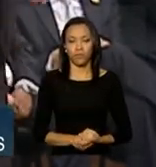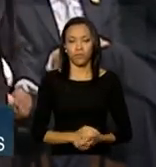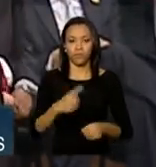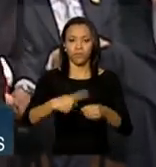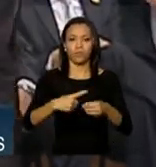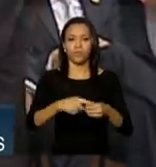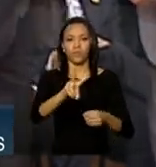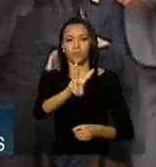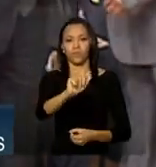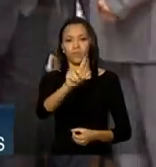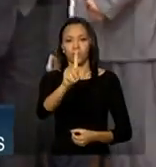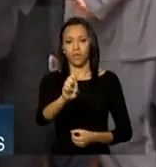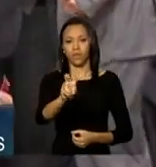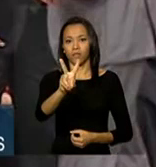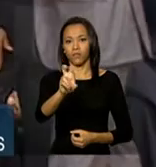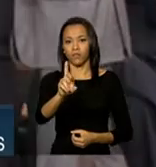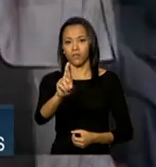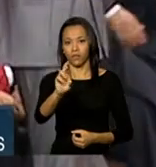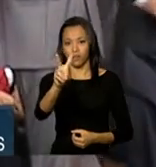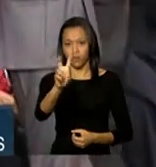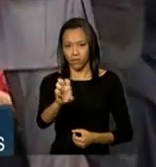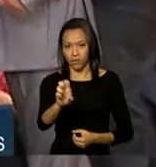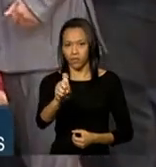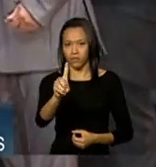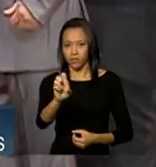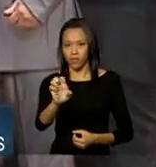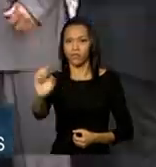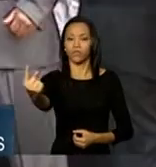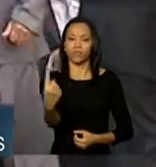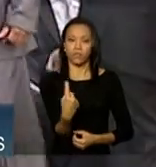Vale Verde, Ricardo André de Azevedo.